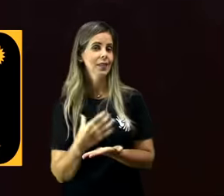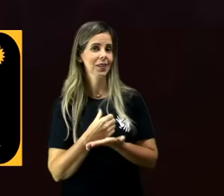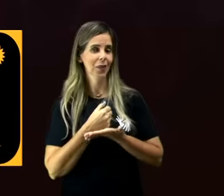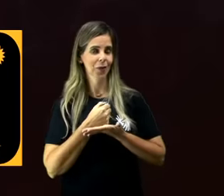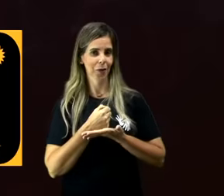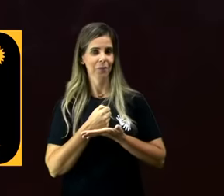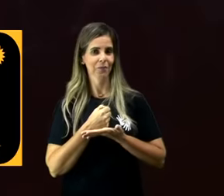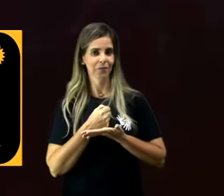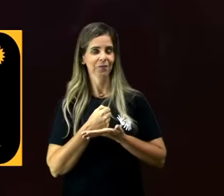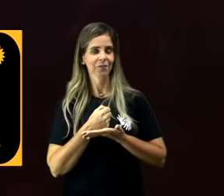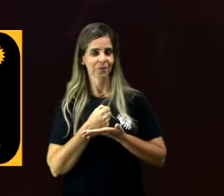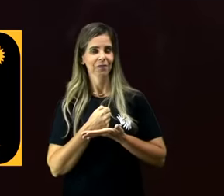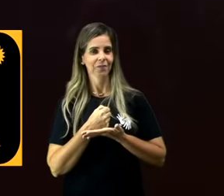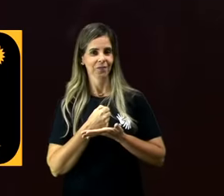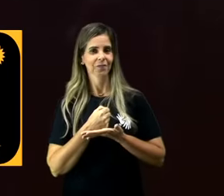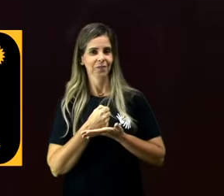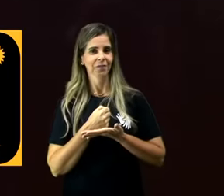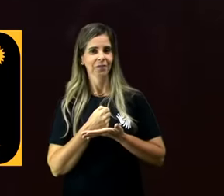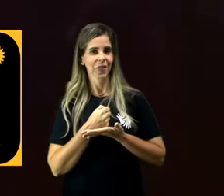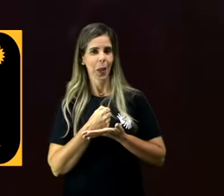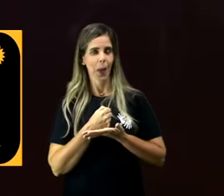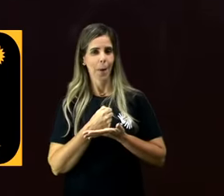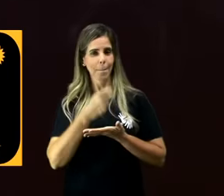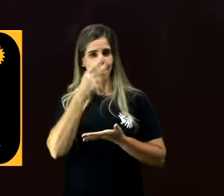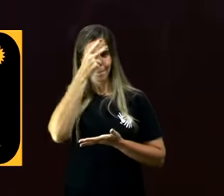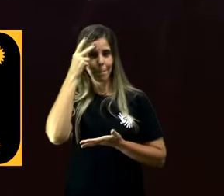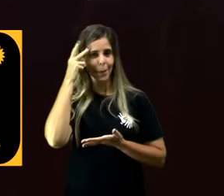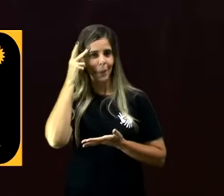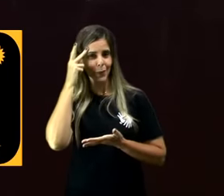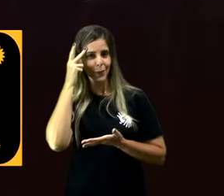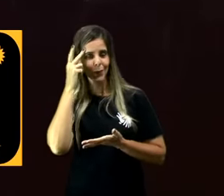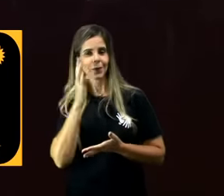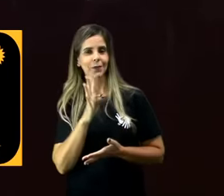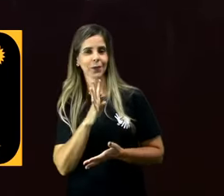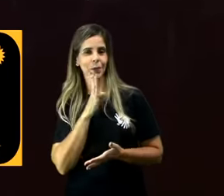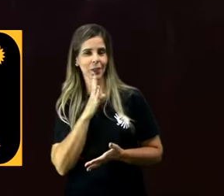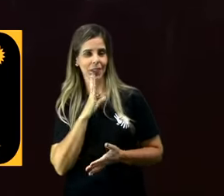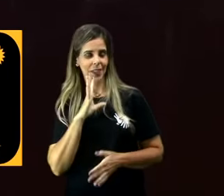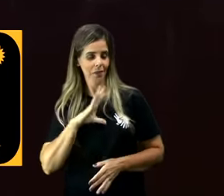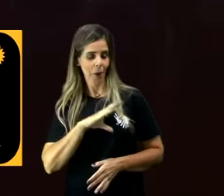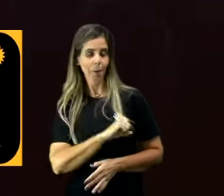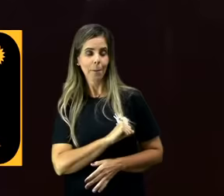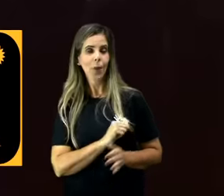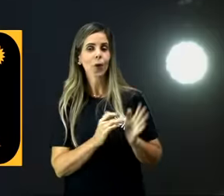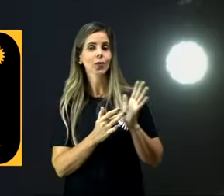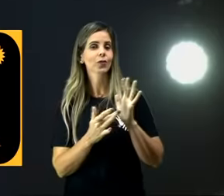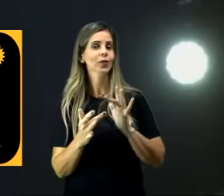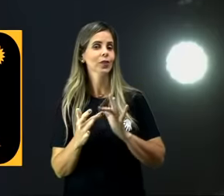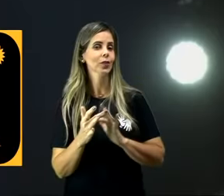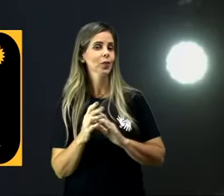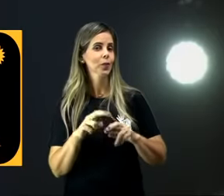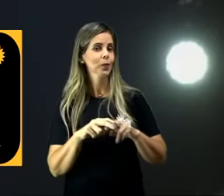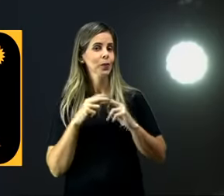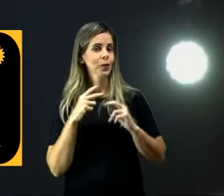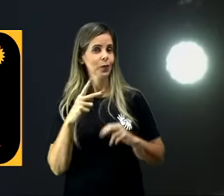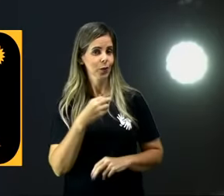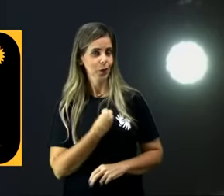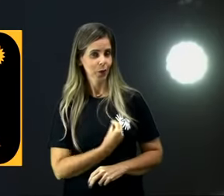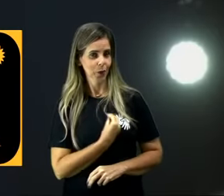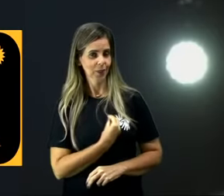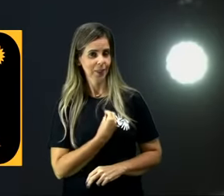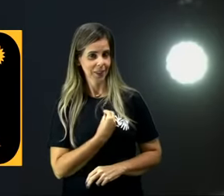de pessoas conhecendo o amor sobrenatural de Jesus através do testemunho de transformação. Pastor, por que muitas das vezes eu